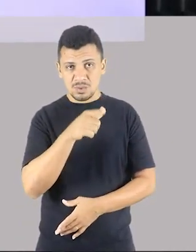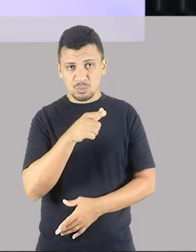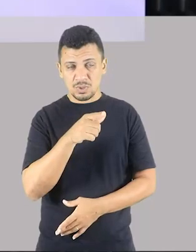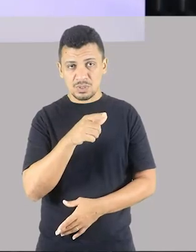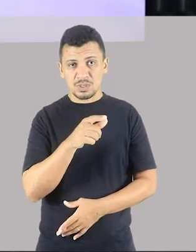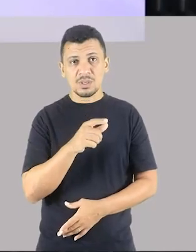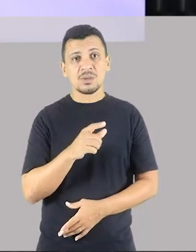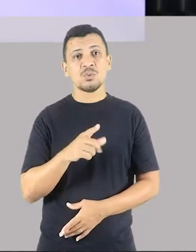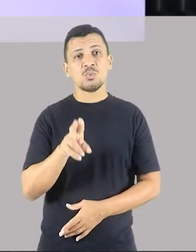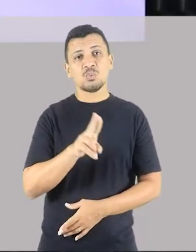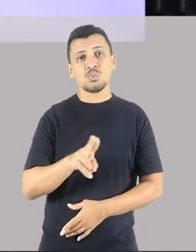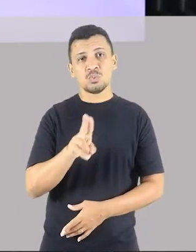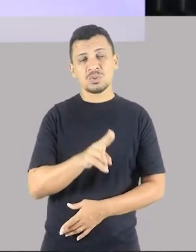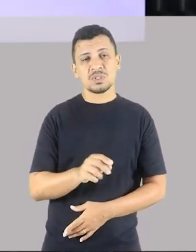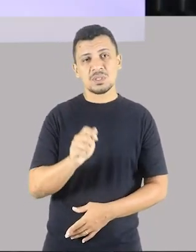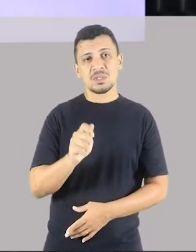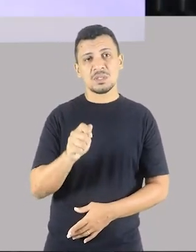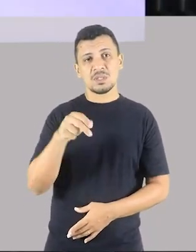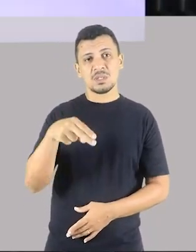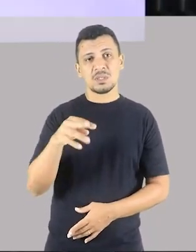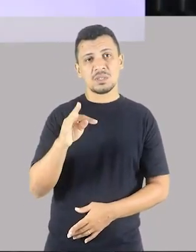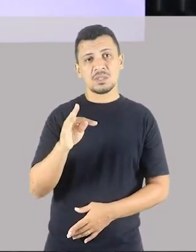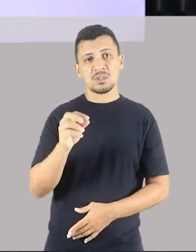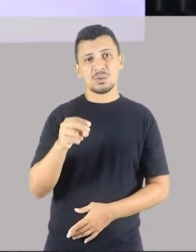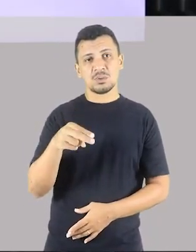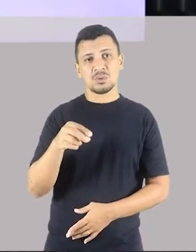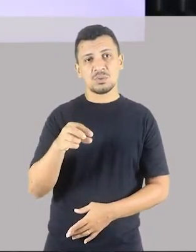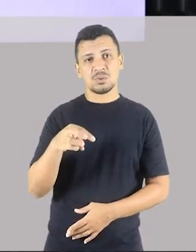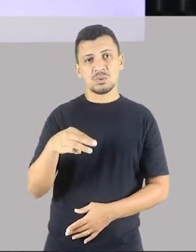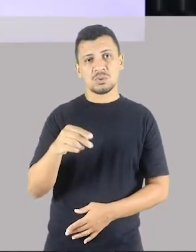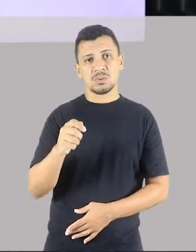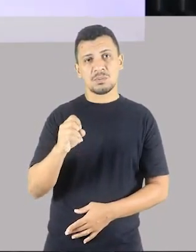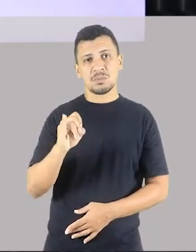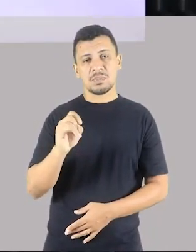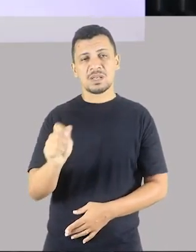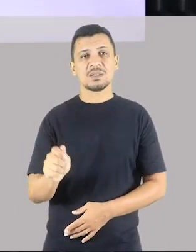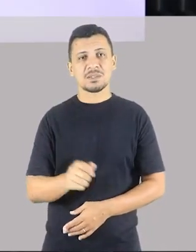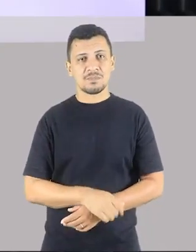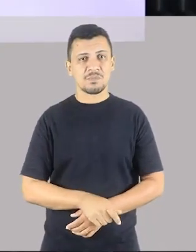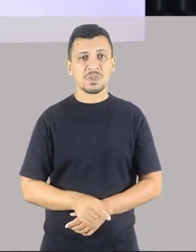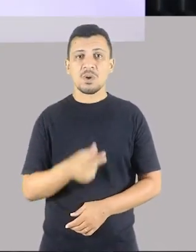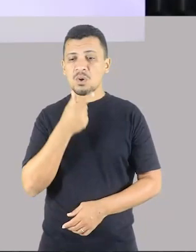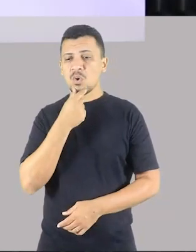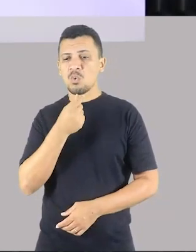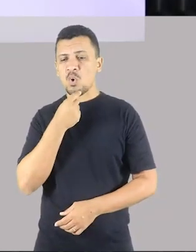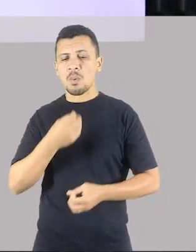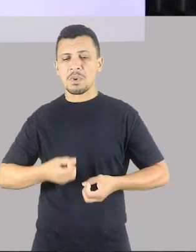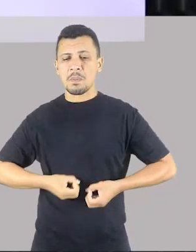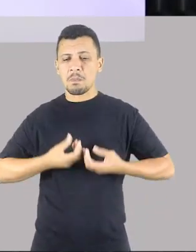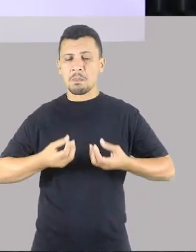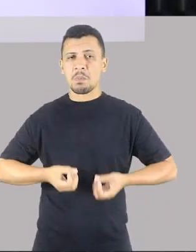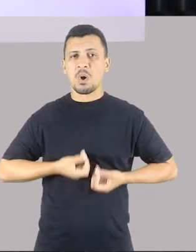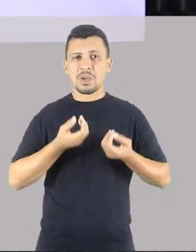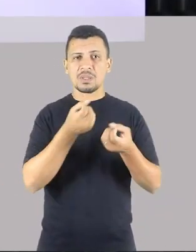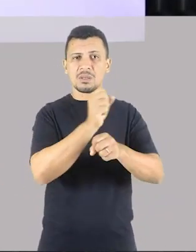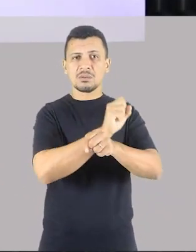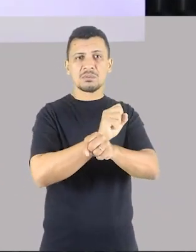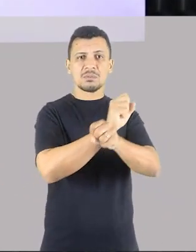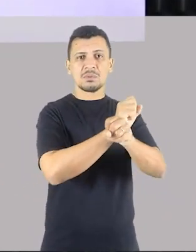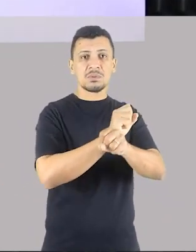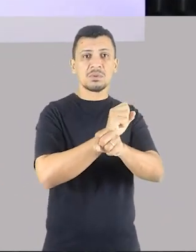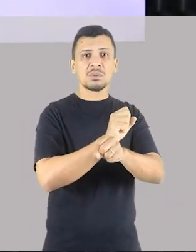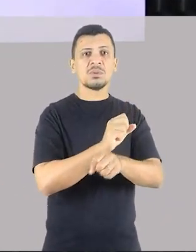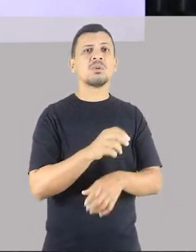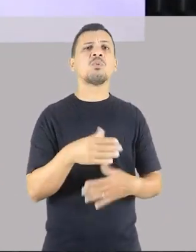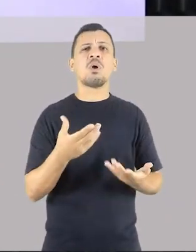de antonomásia, certo? Como no caso de O Poeta dos Escravos, em referência a Castro